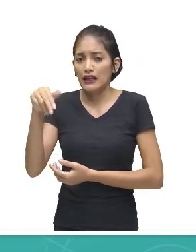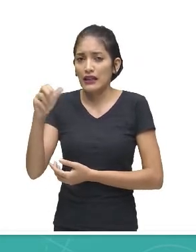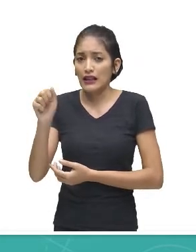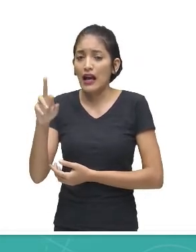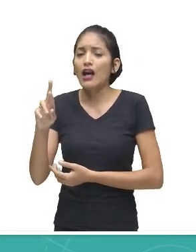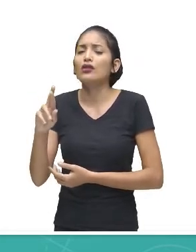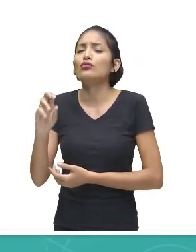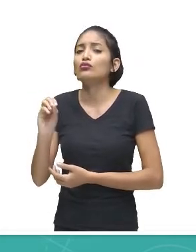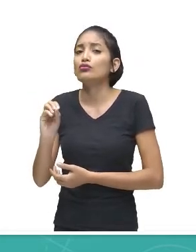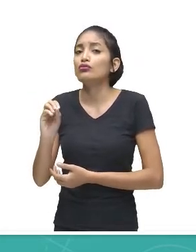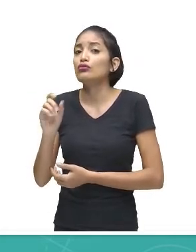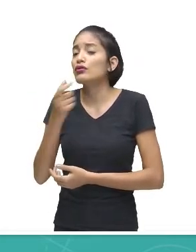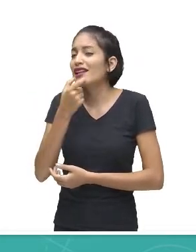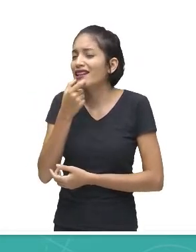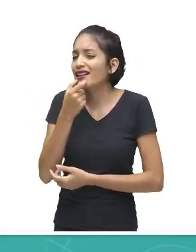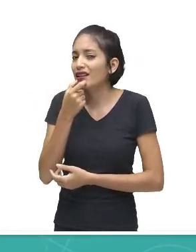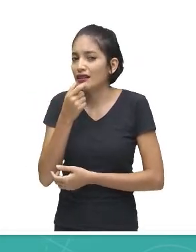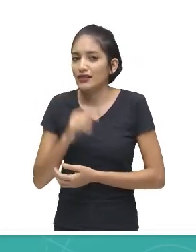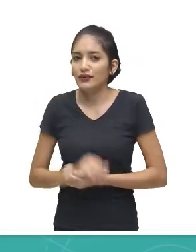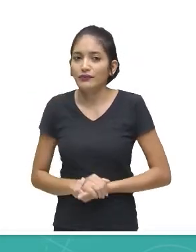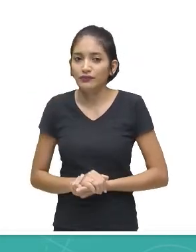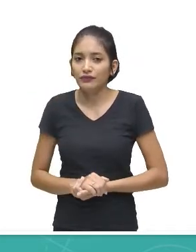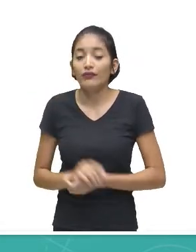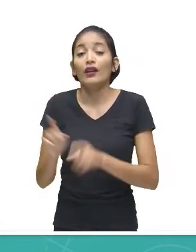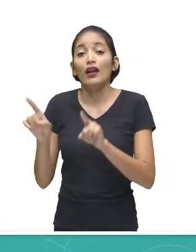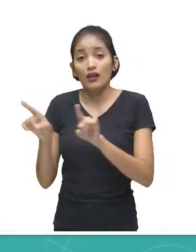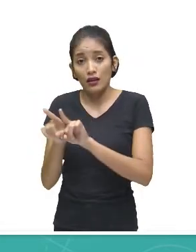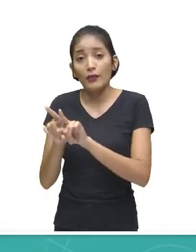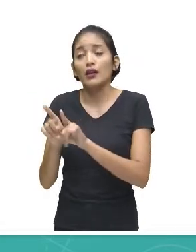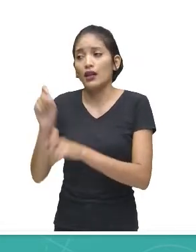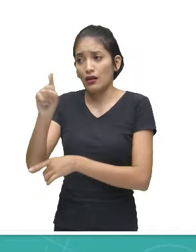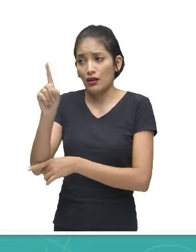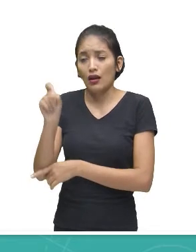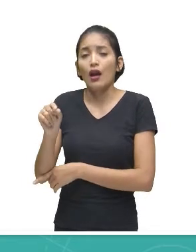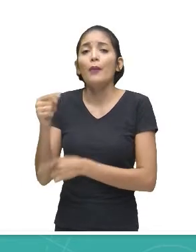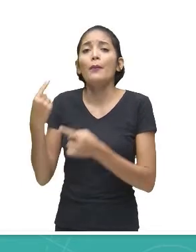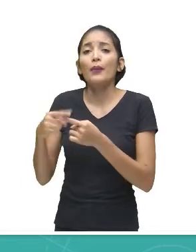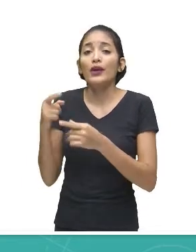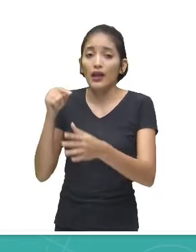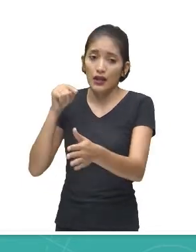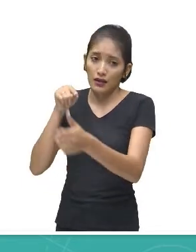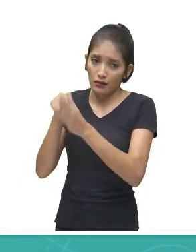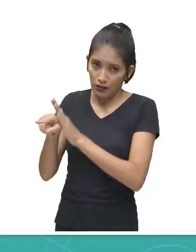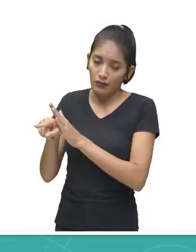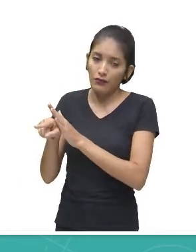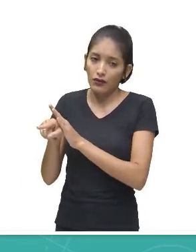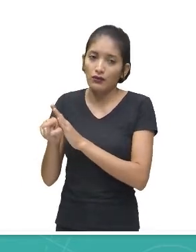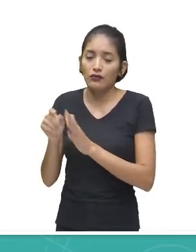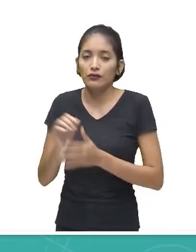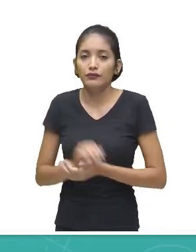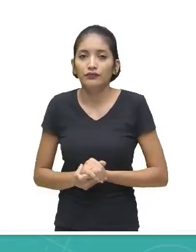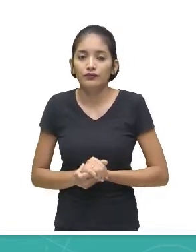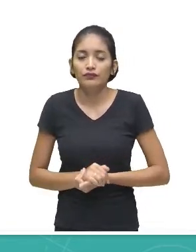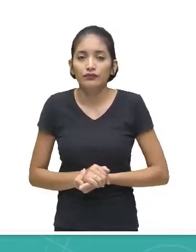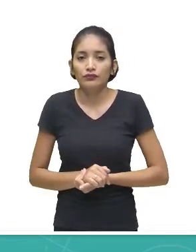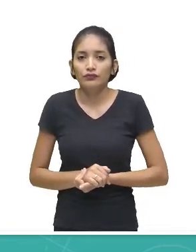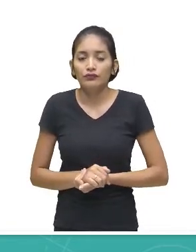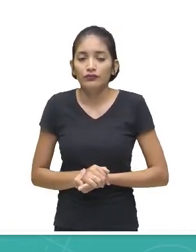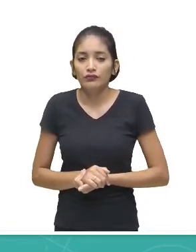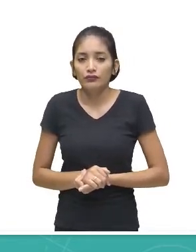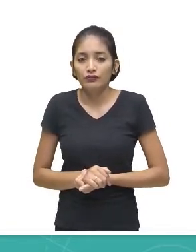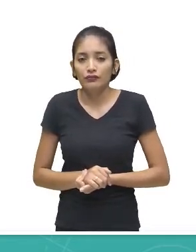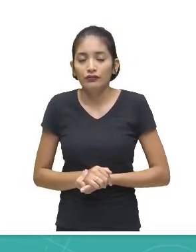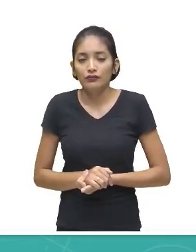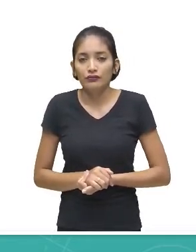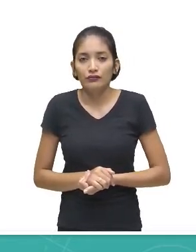né? E aí, eu tenho a interrogação novamente, porque eu estou fazendo uma pergunta, estou indagando, e aí eu tenho que usar com